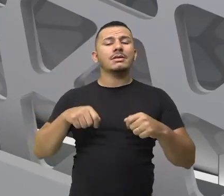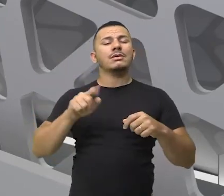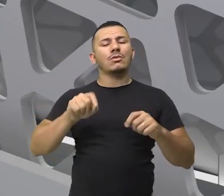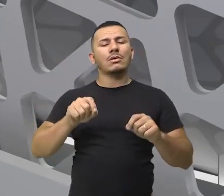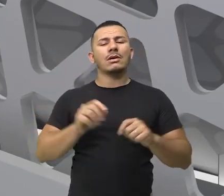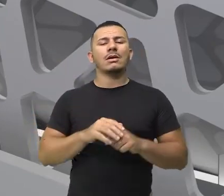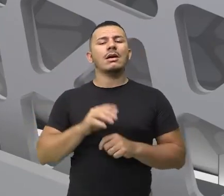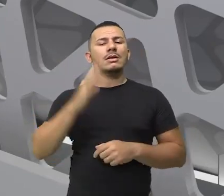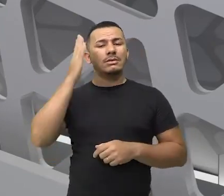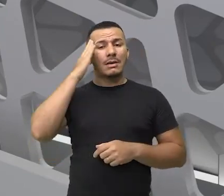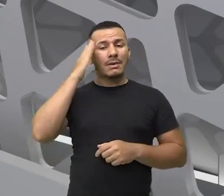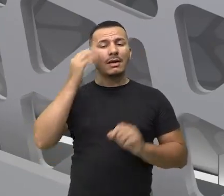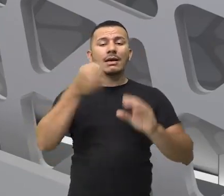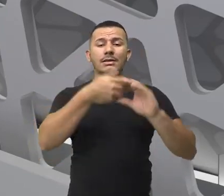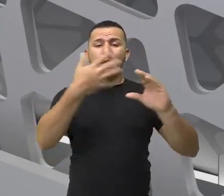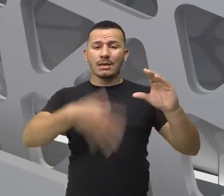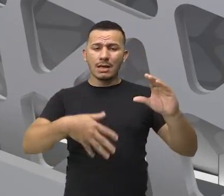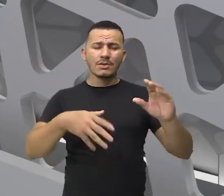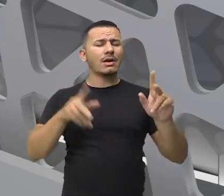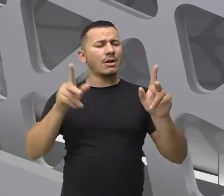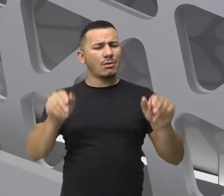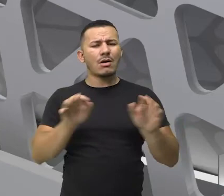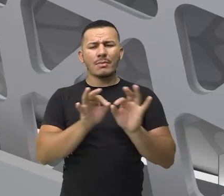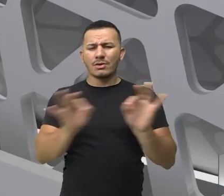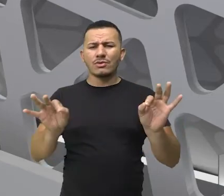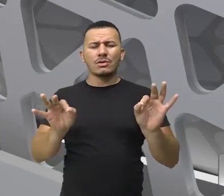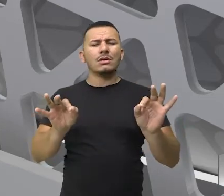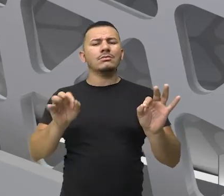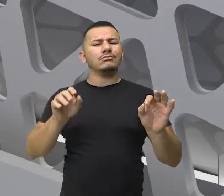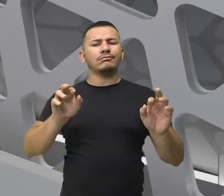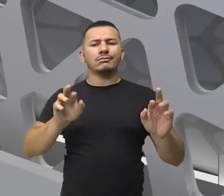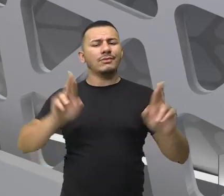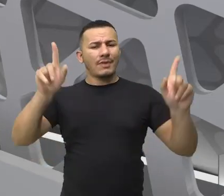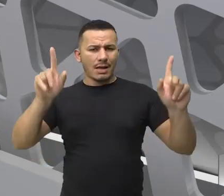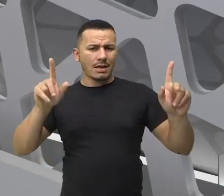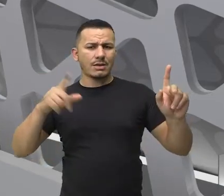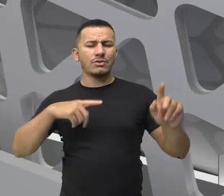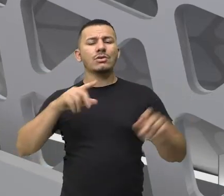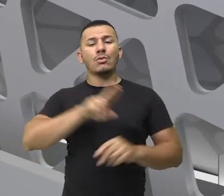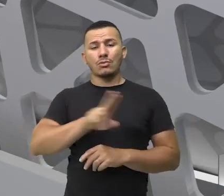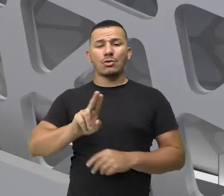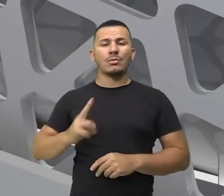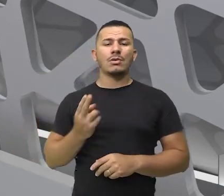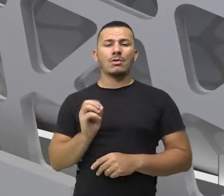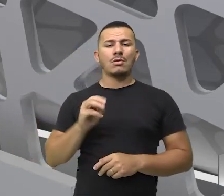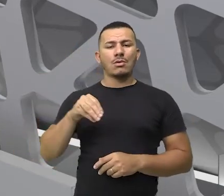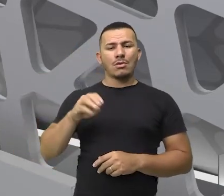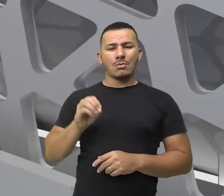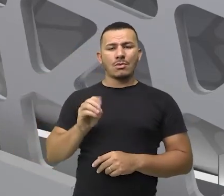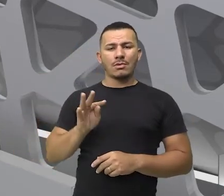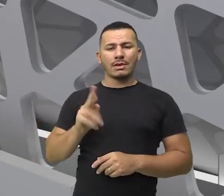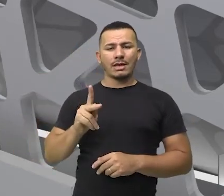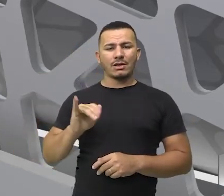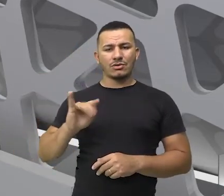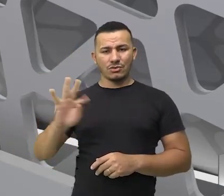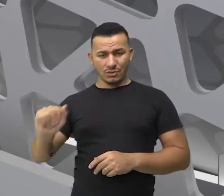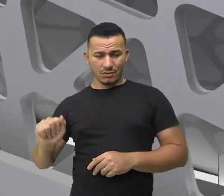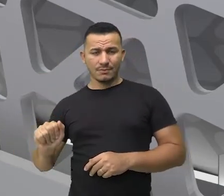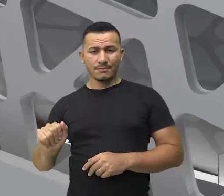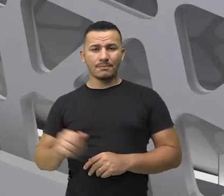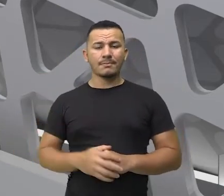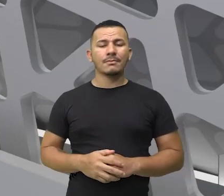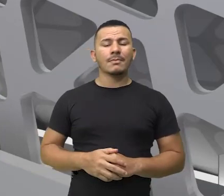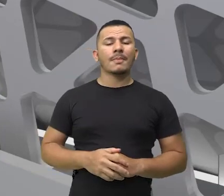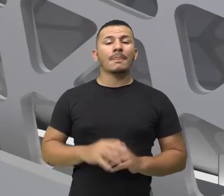preserva todas as características, mas ela é maior, ela é menor, então nós estamos diante de uma homotetia. Relembrando, quando